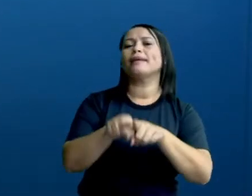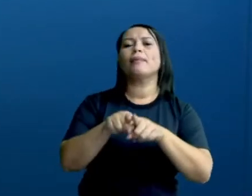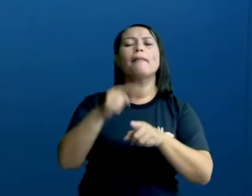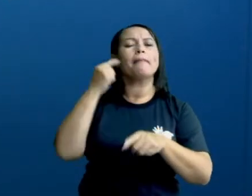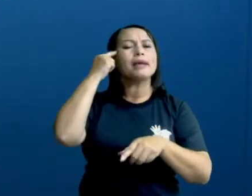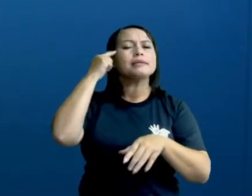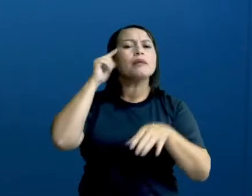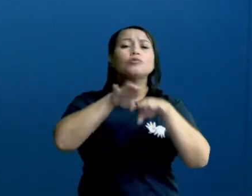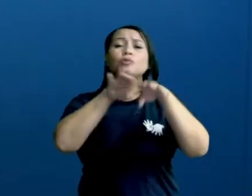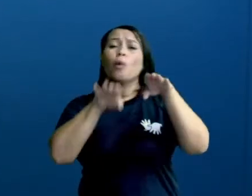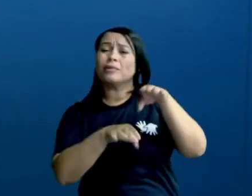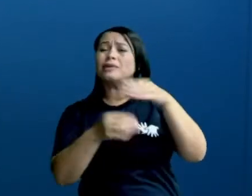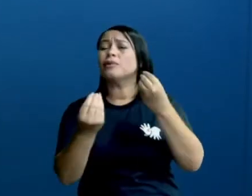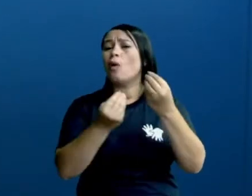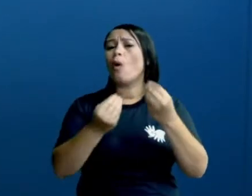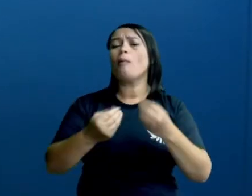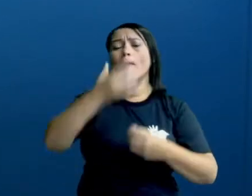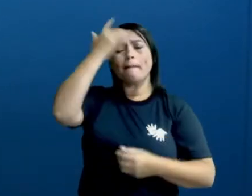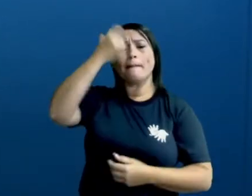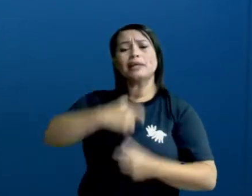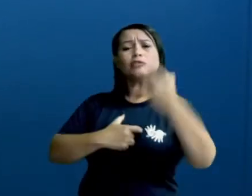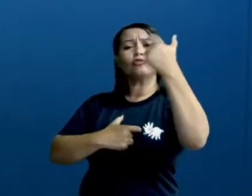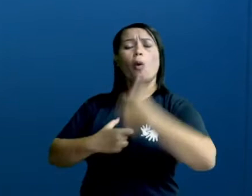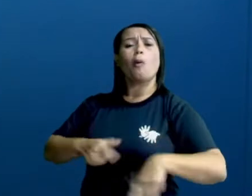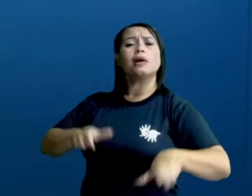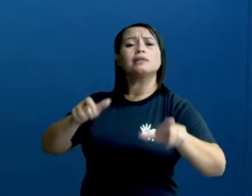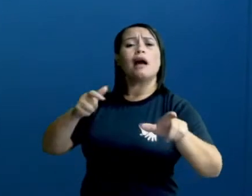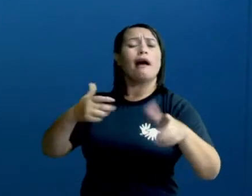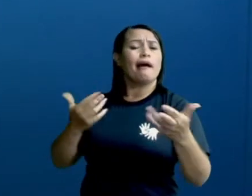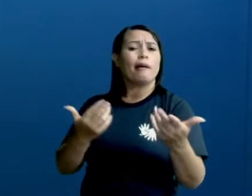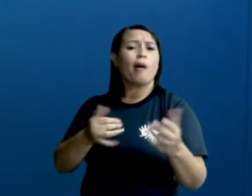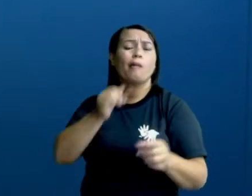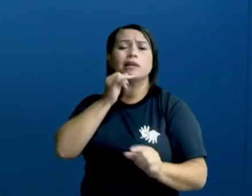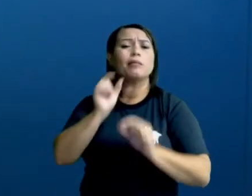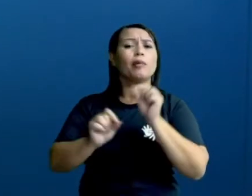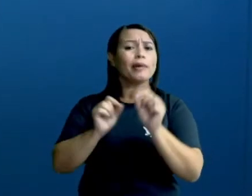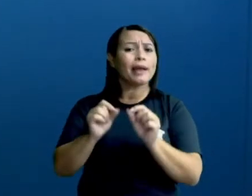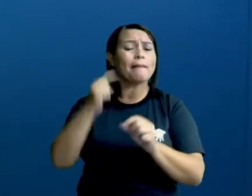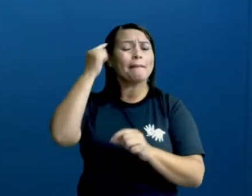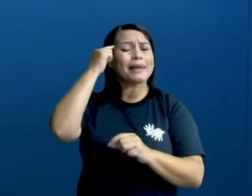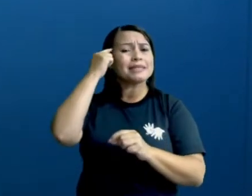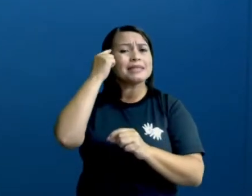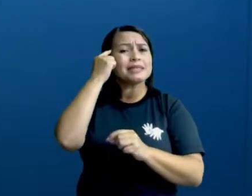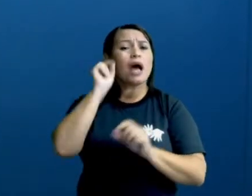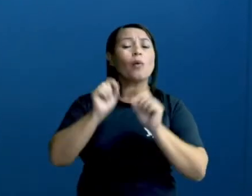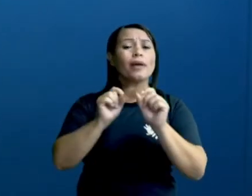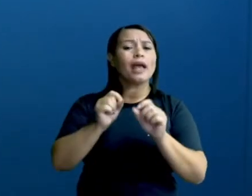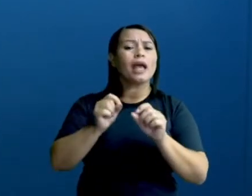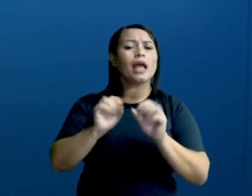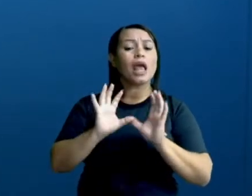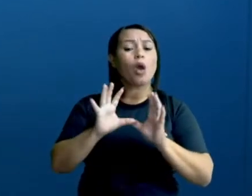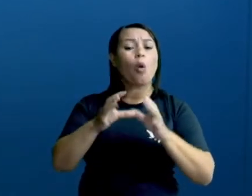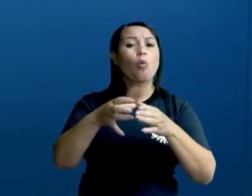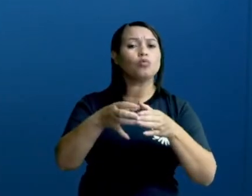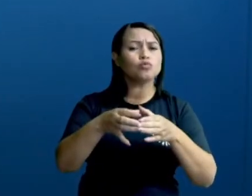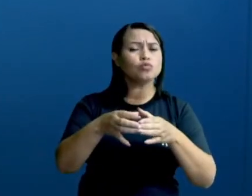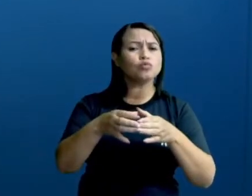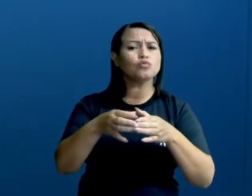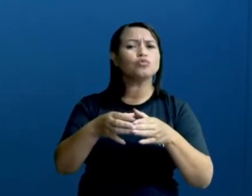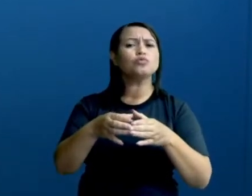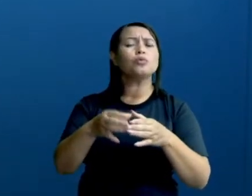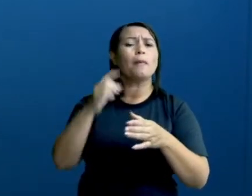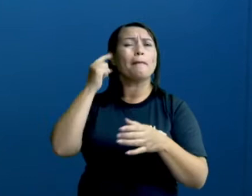desigualdades como seres políticos, tá? E aí pensar sobre essas desigualdades e, em conjunto, tentar